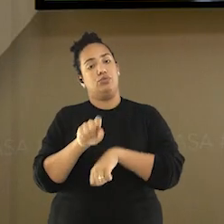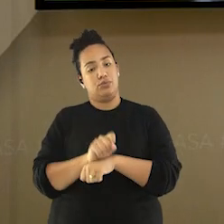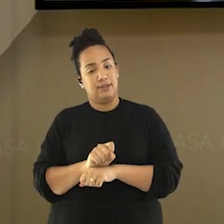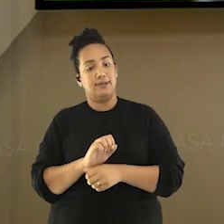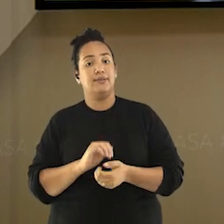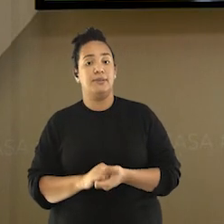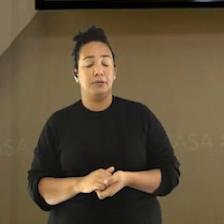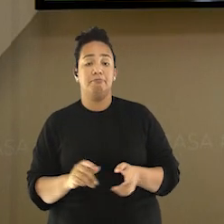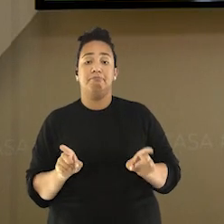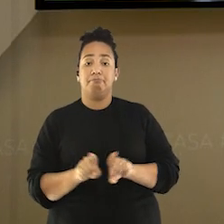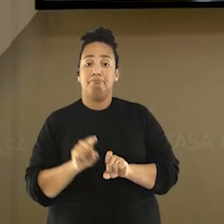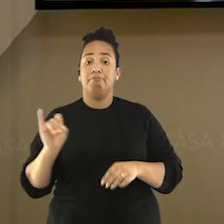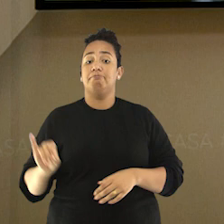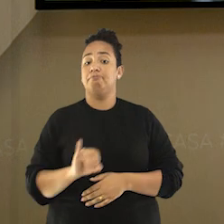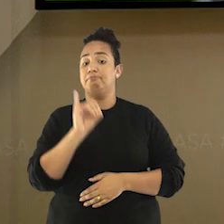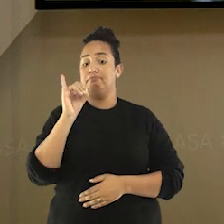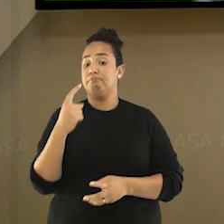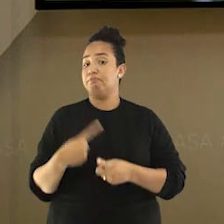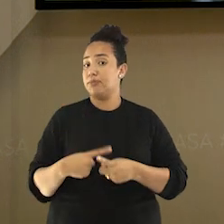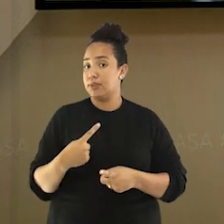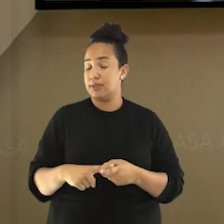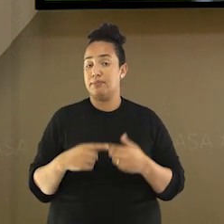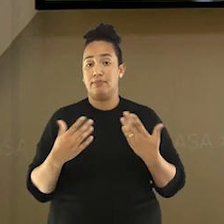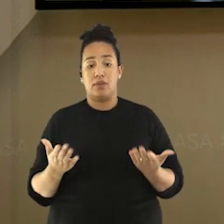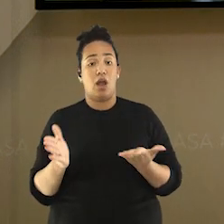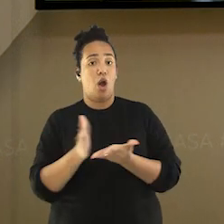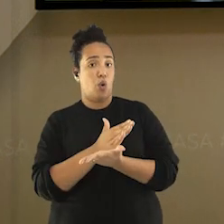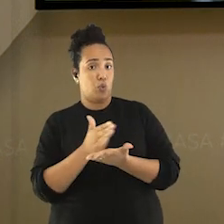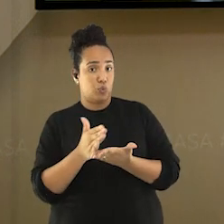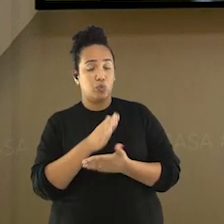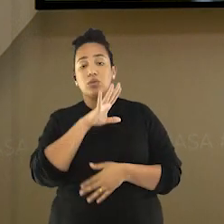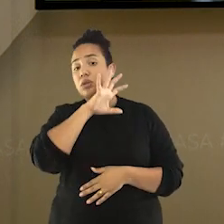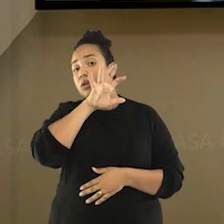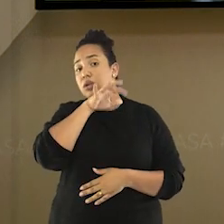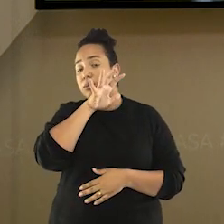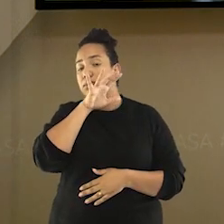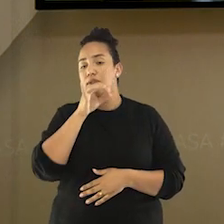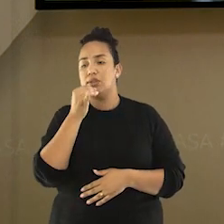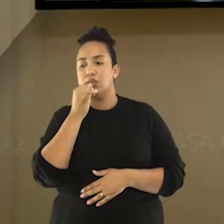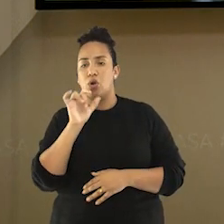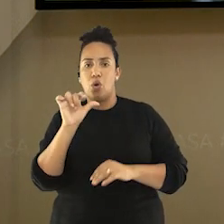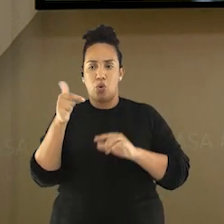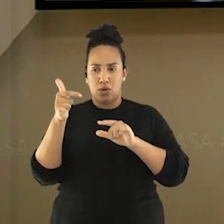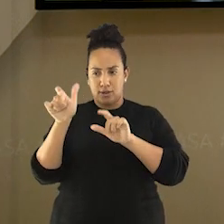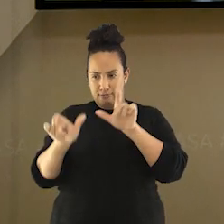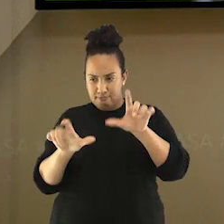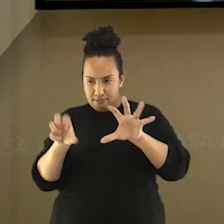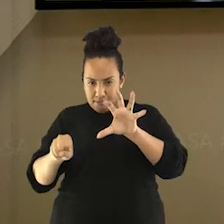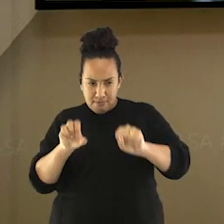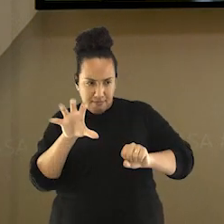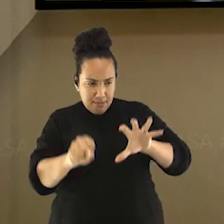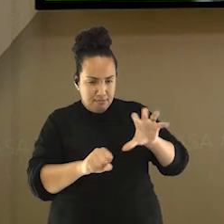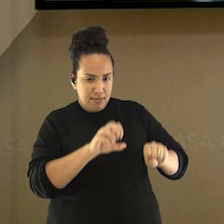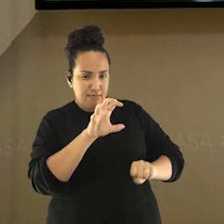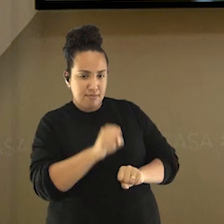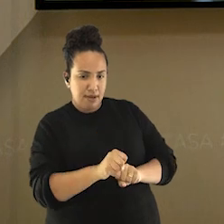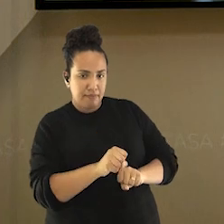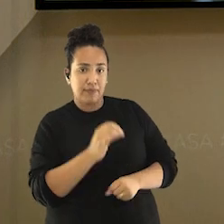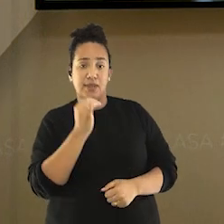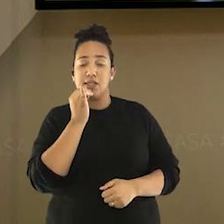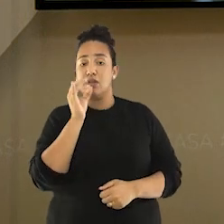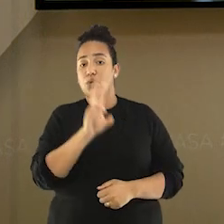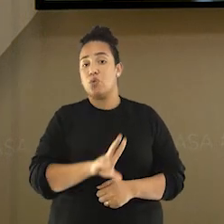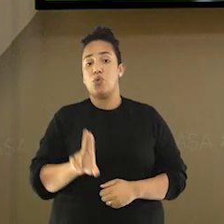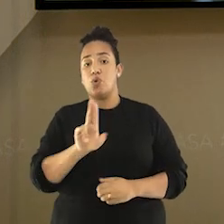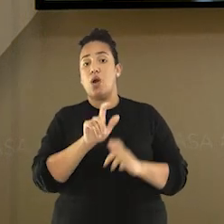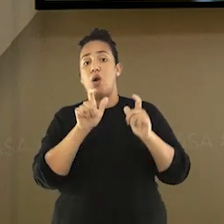Ecologicamente também tem uma grande importância, tá? Algumas espécies atuam como predadoras de outras, como é o caso das joaninhas. São usadas nas